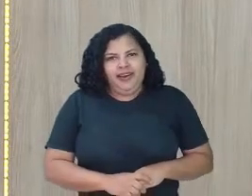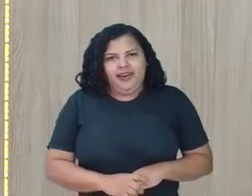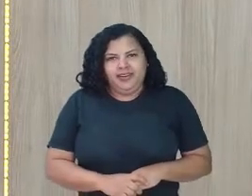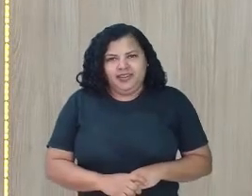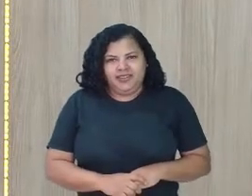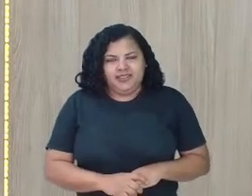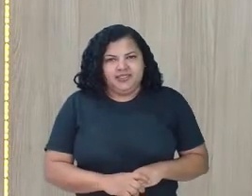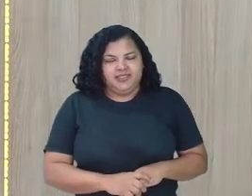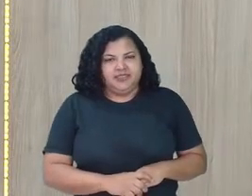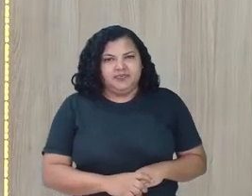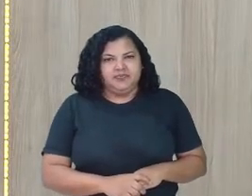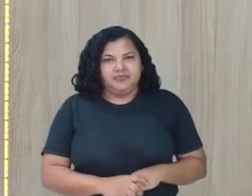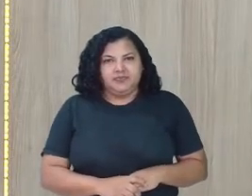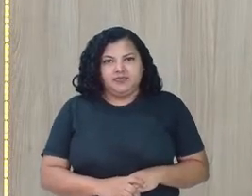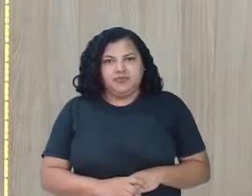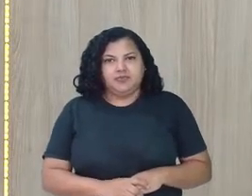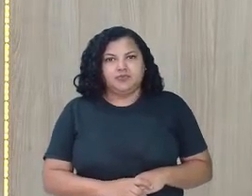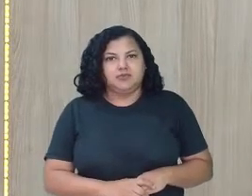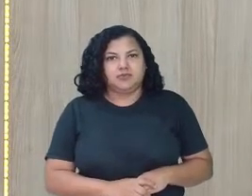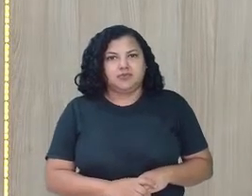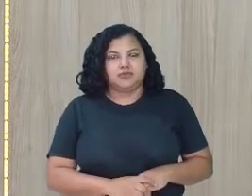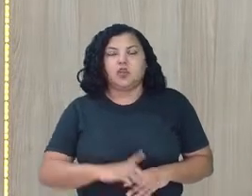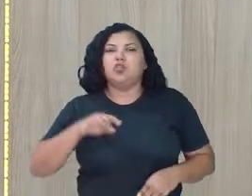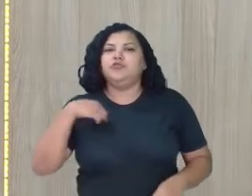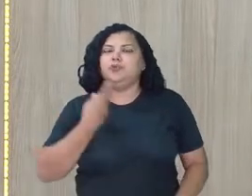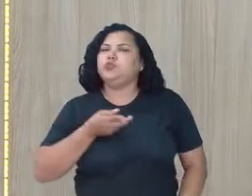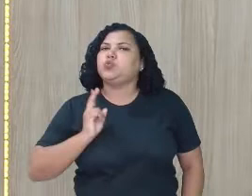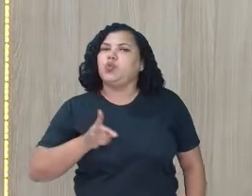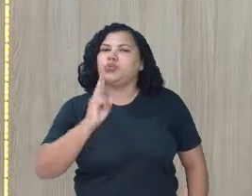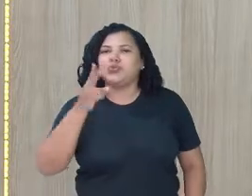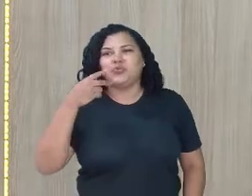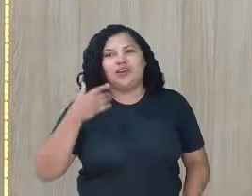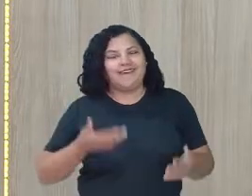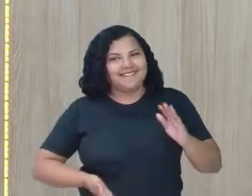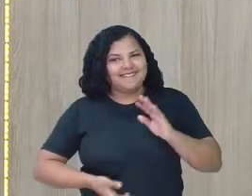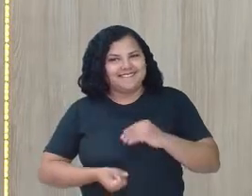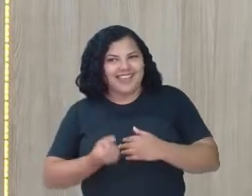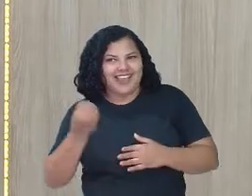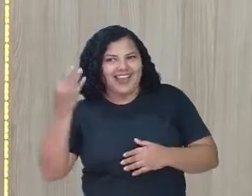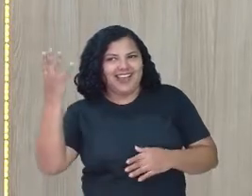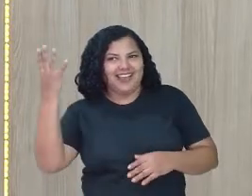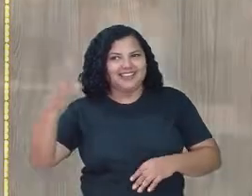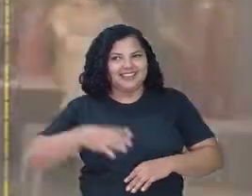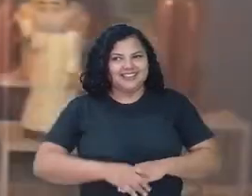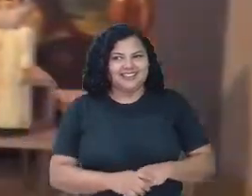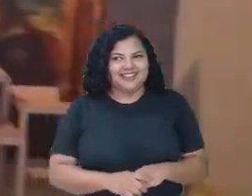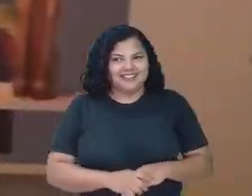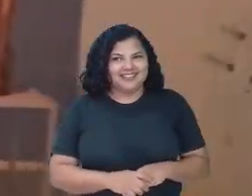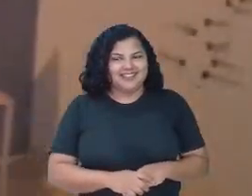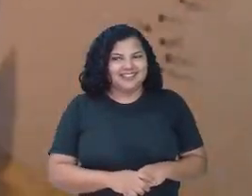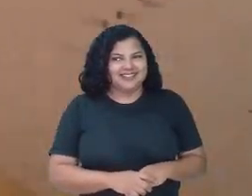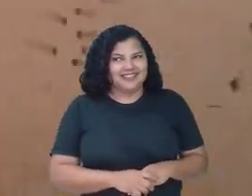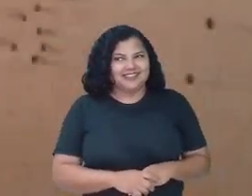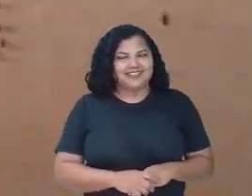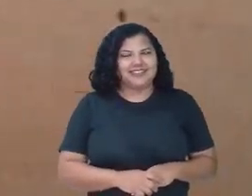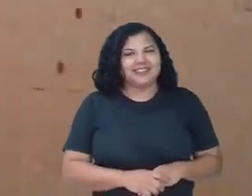E a gente vai continuar a nossa viagem. Vamos ver?